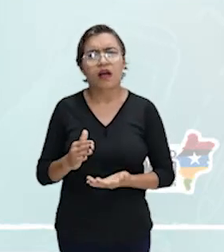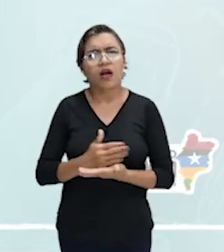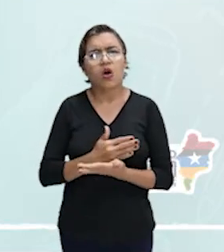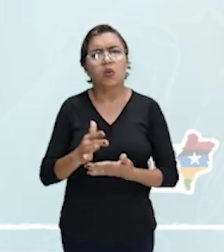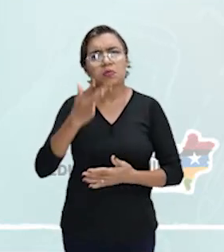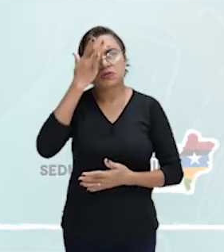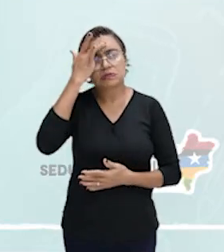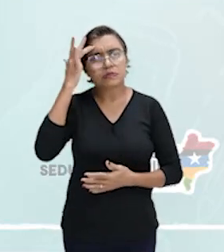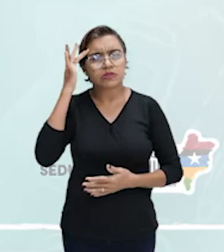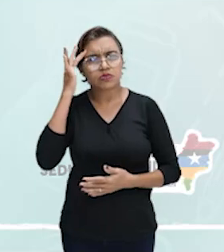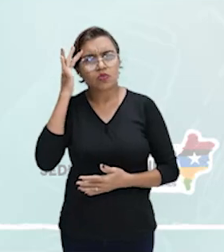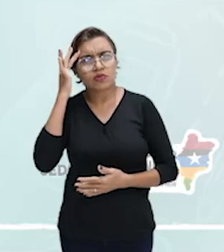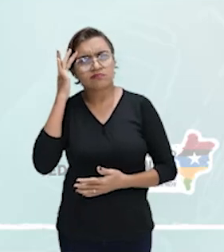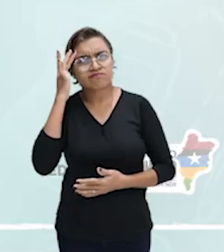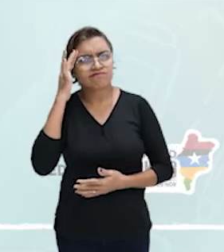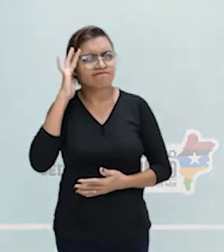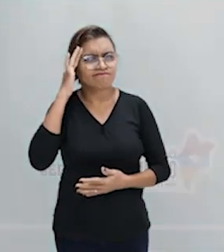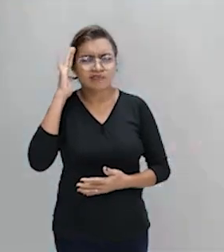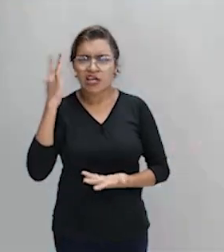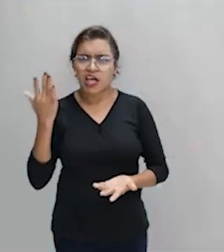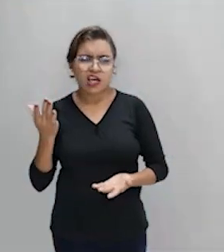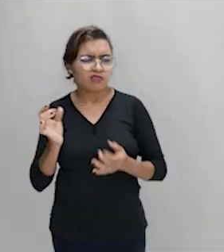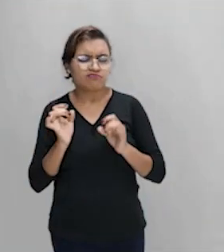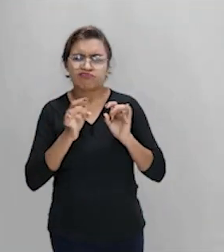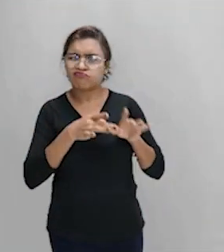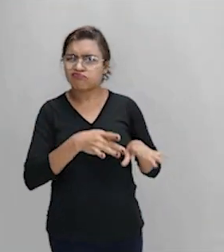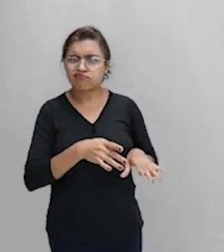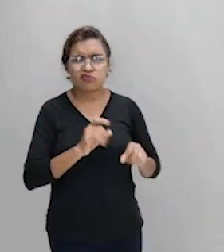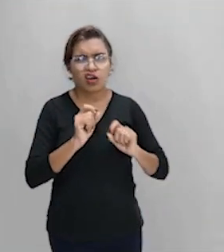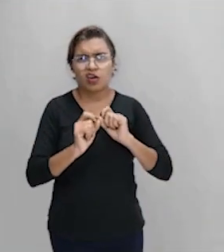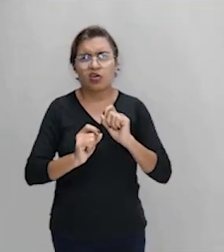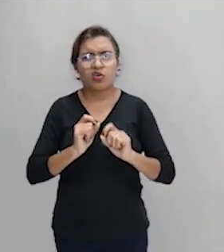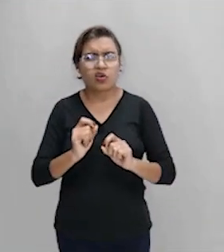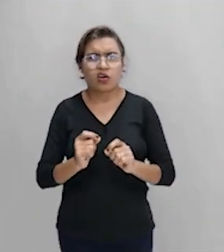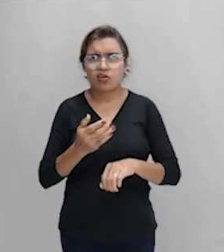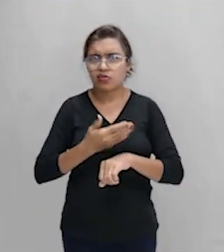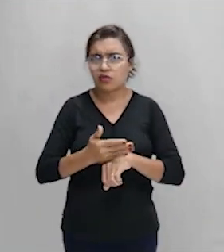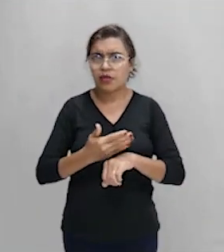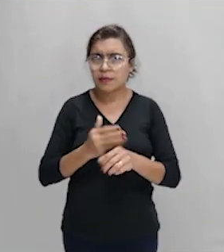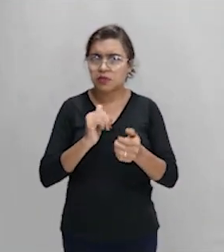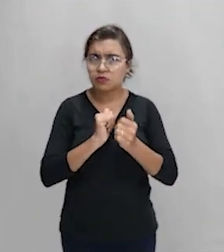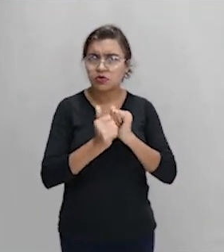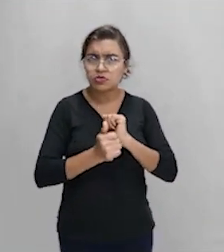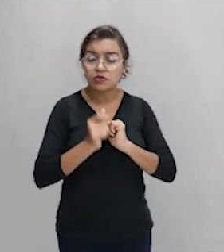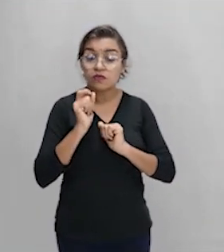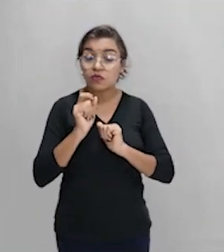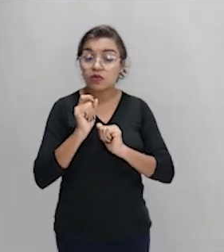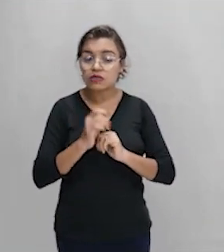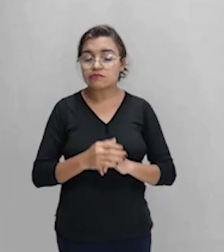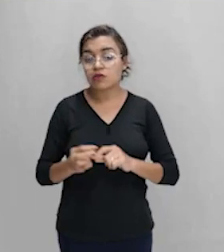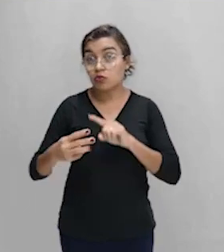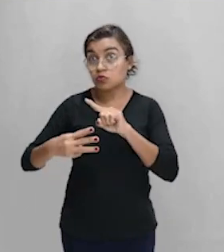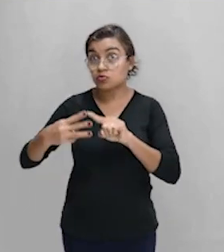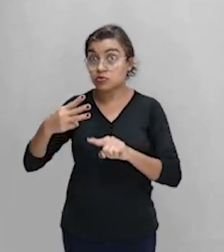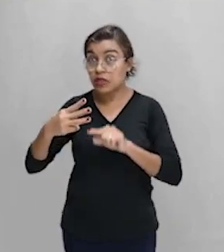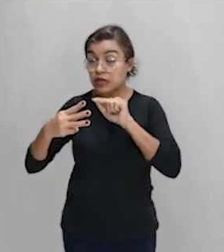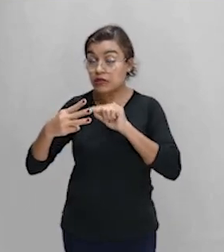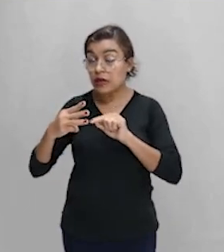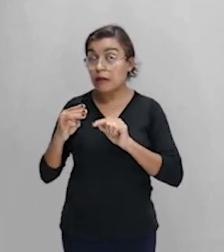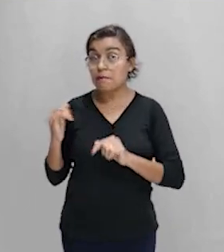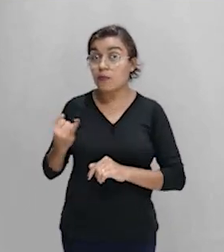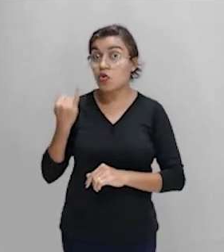pessoas negligenciam esse tripé aqui do treinamento esportivo. É muito importante que